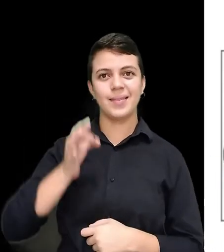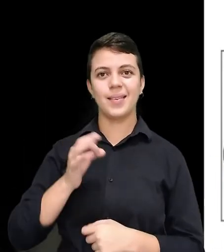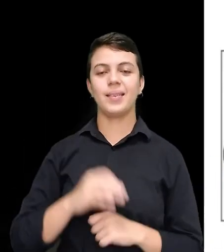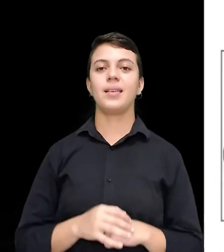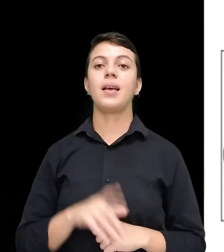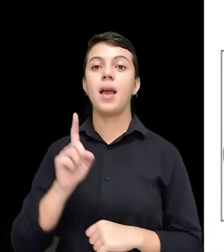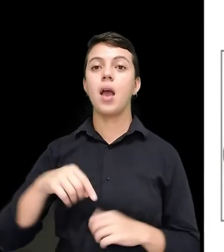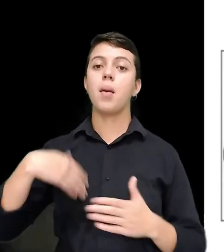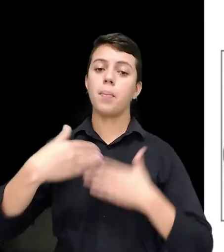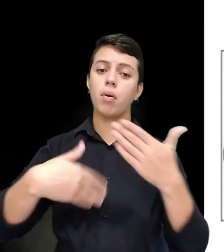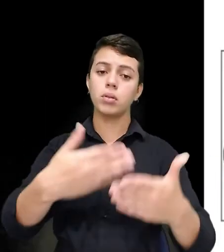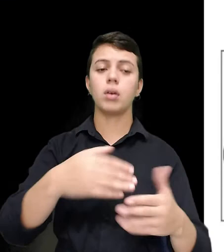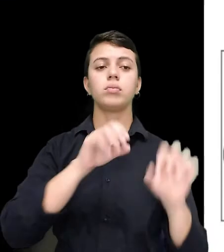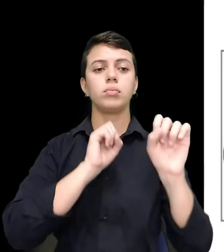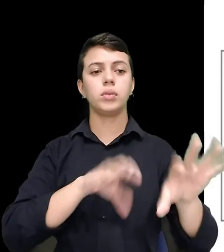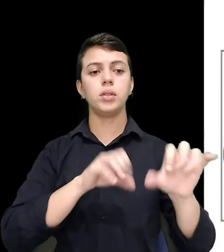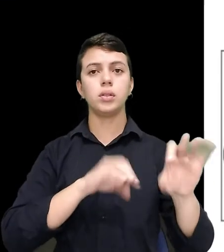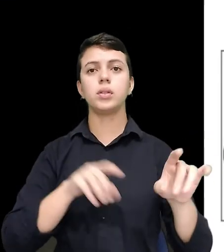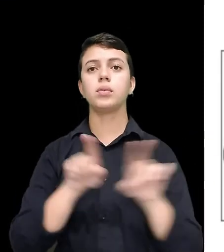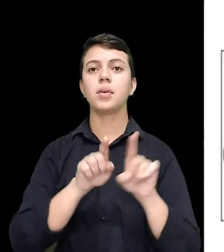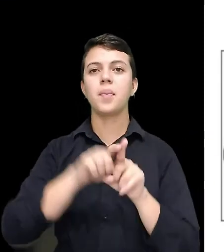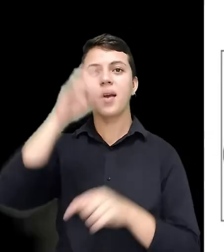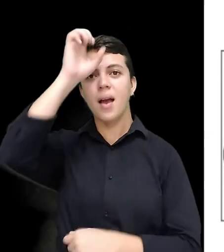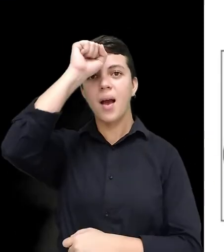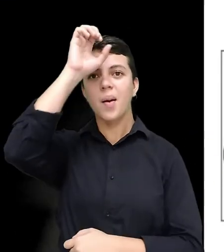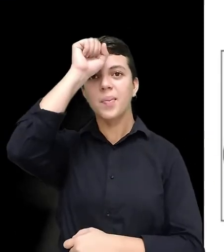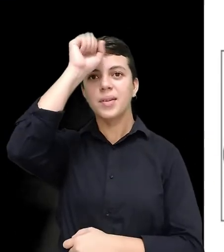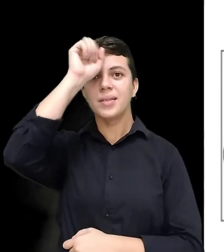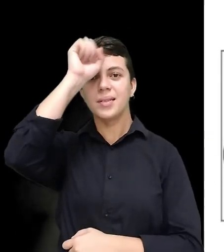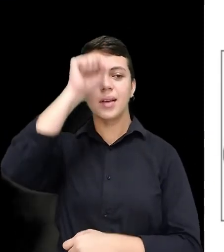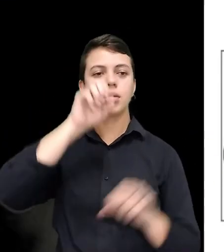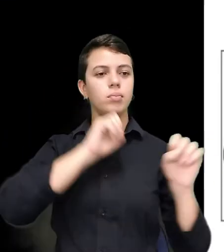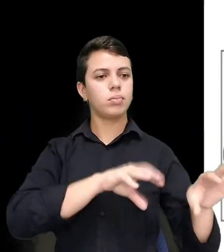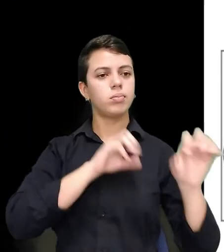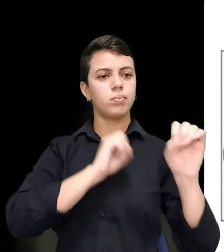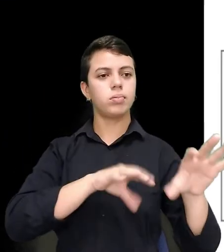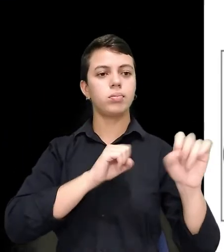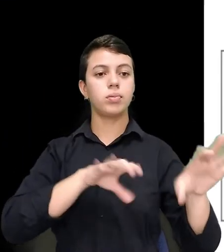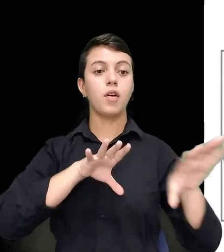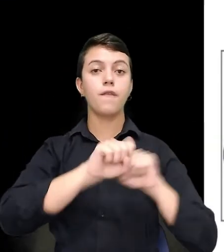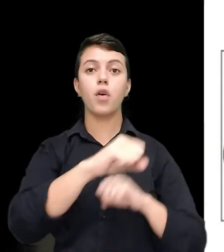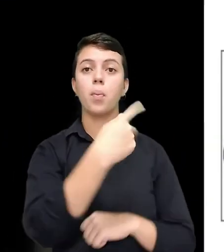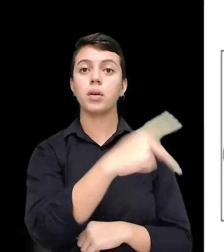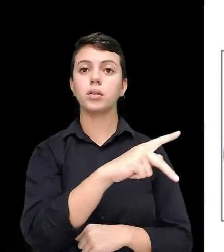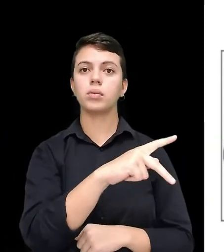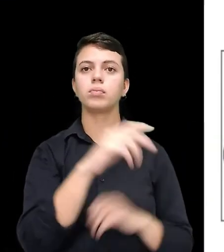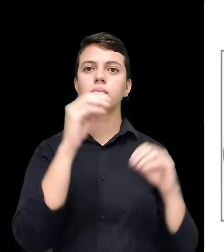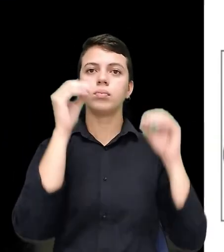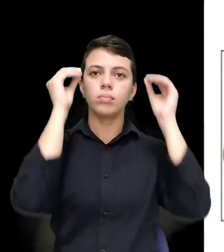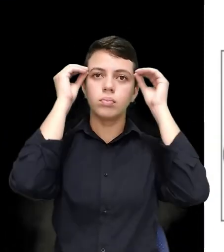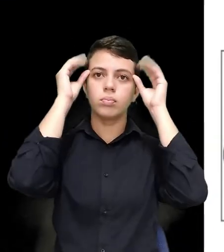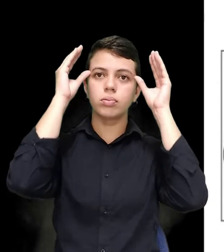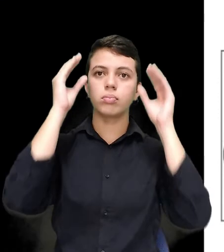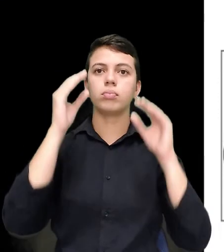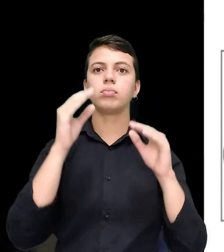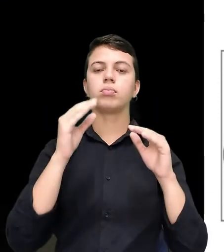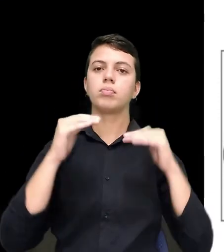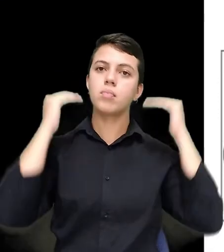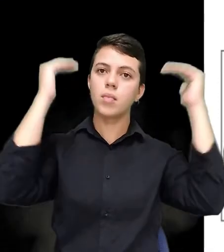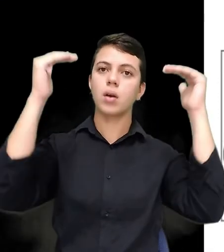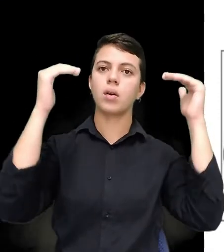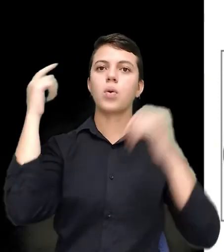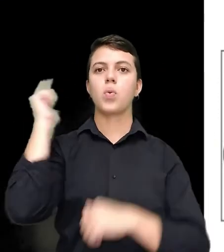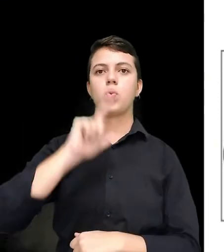processo ensino-aprendizagem para a formação do sujeito. Então, o sujeito, ele é construtor e